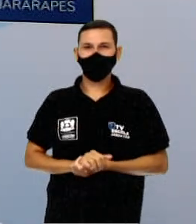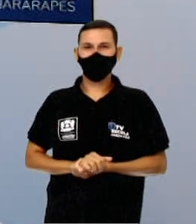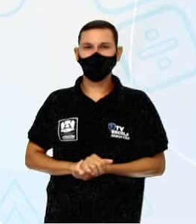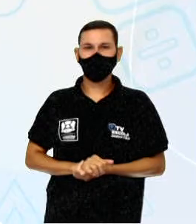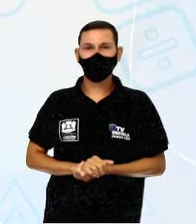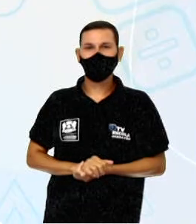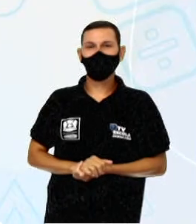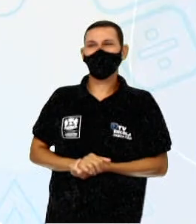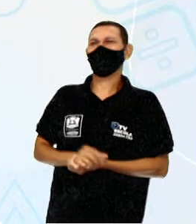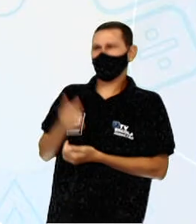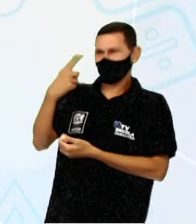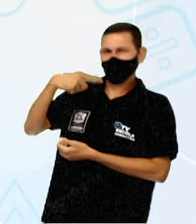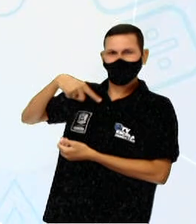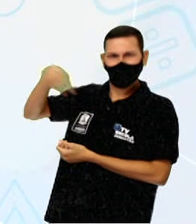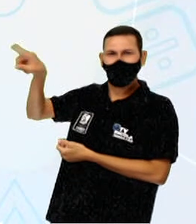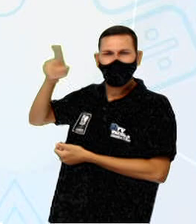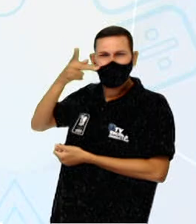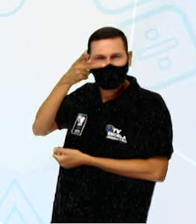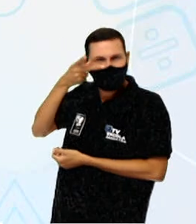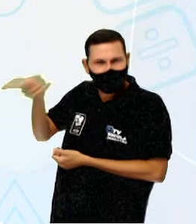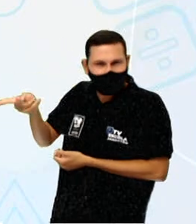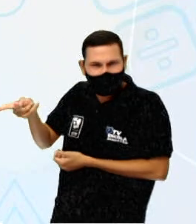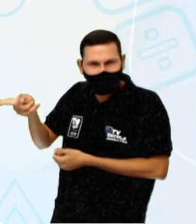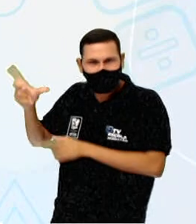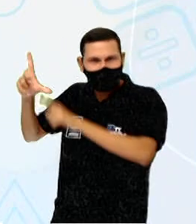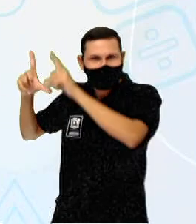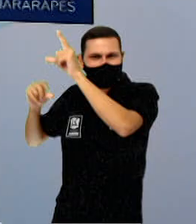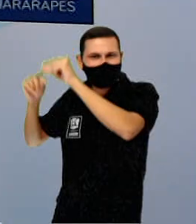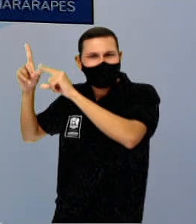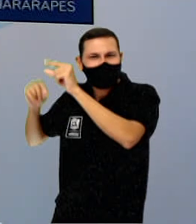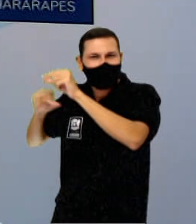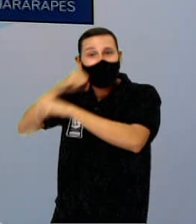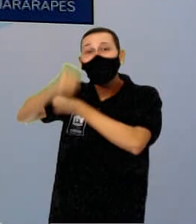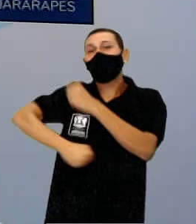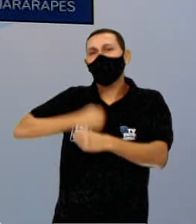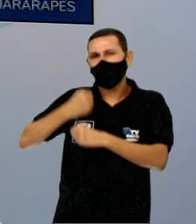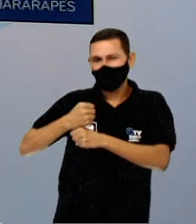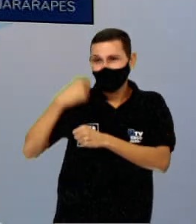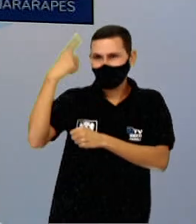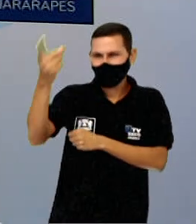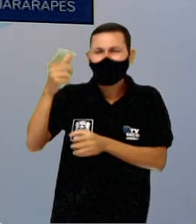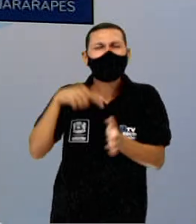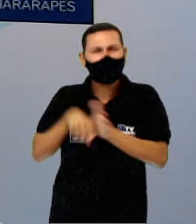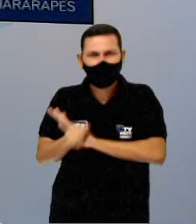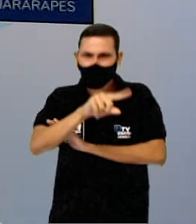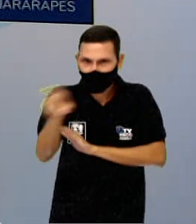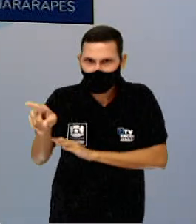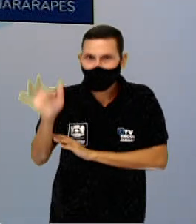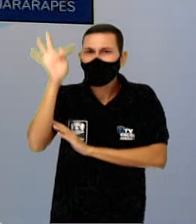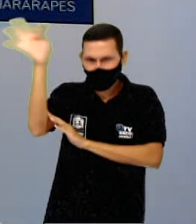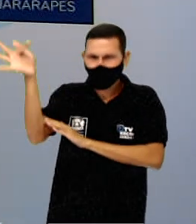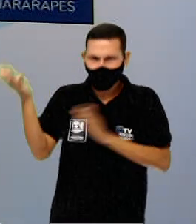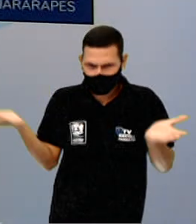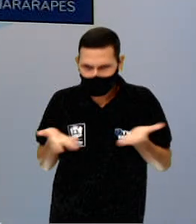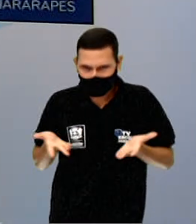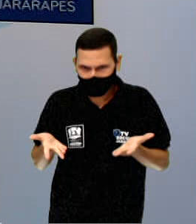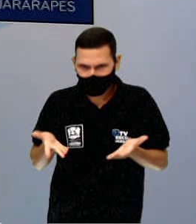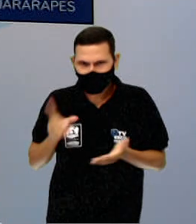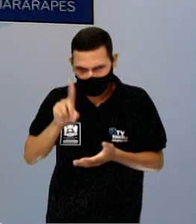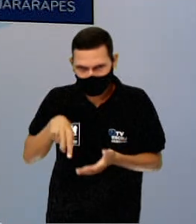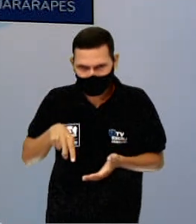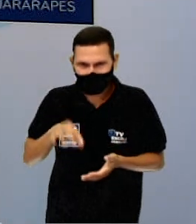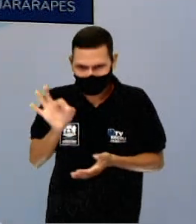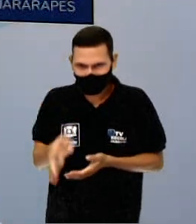seja eu vou visitar a China no próximo ano pergunta vocês tá no futuro imediato essa frase